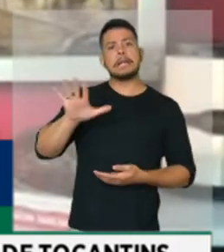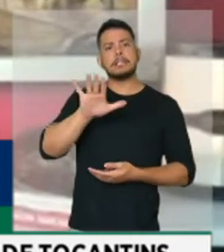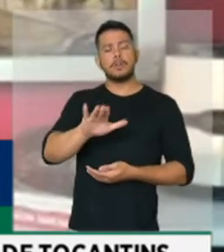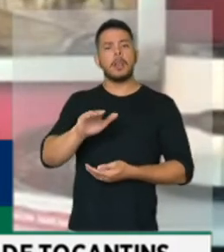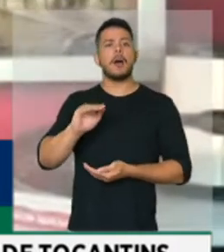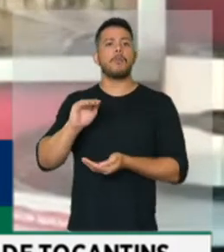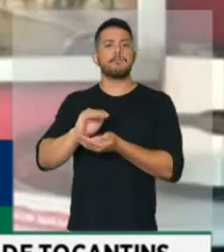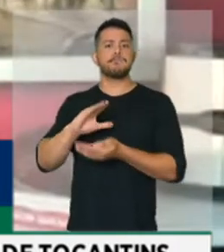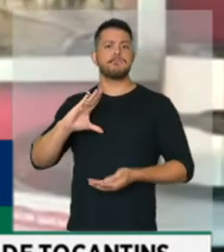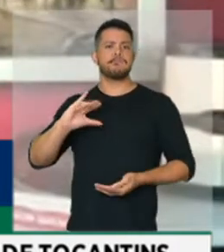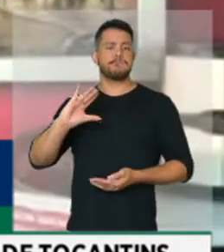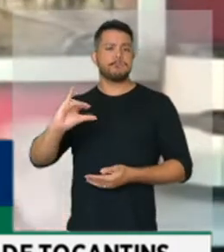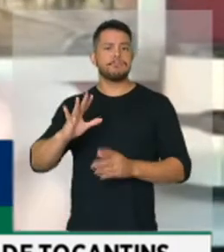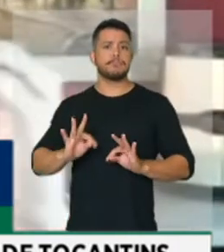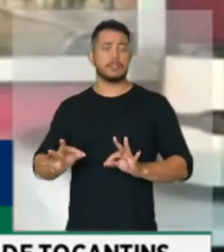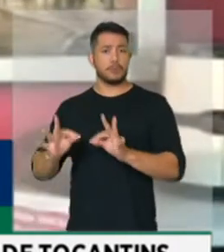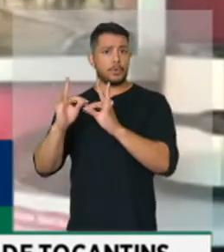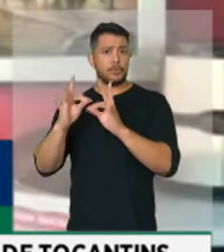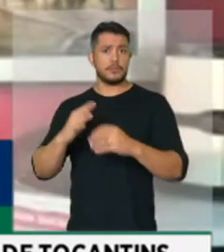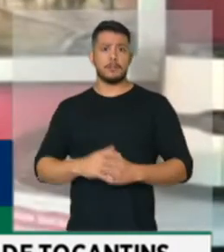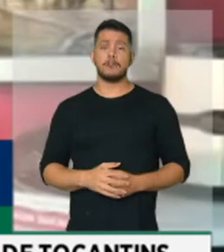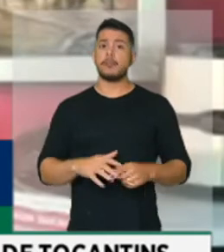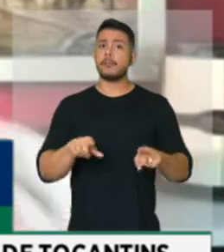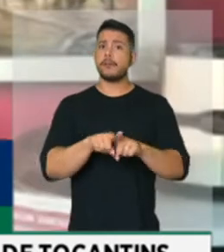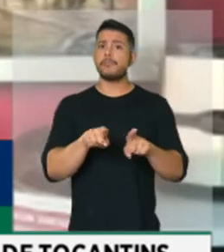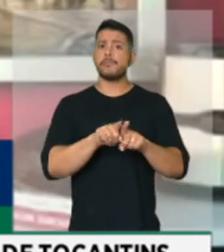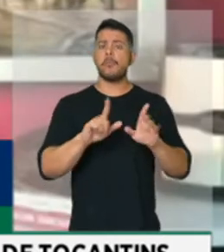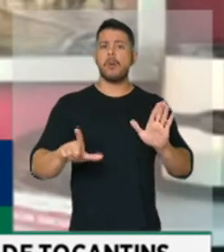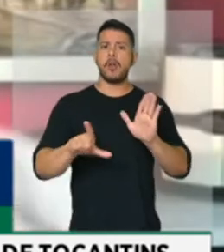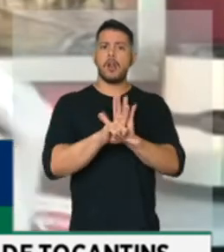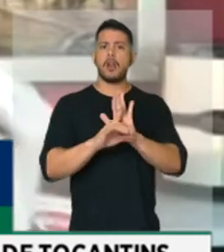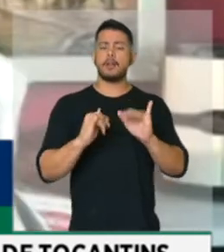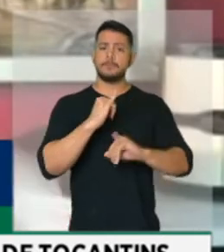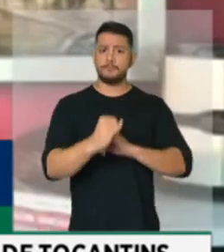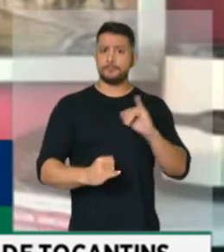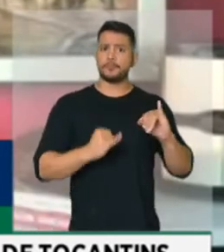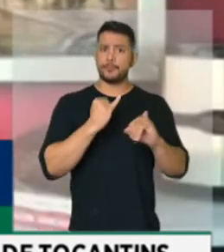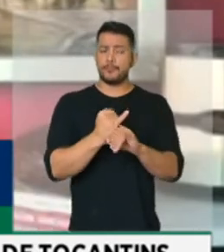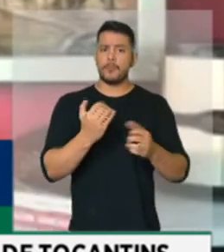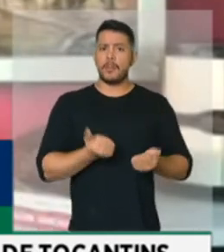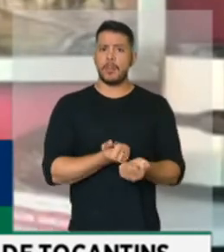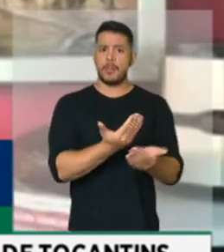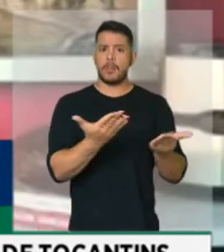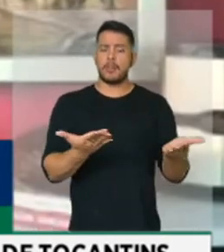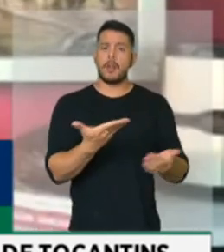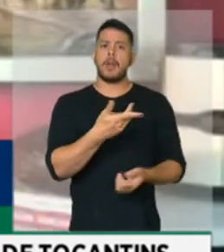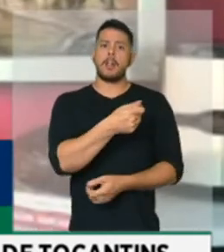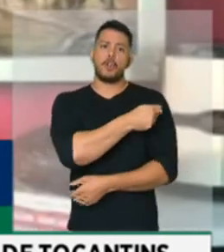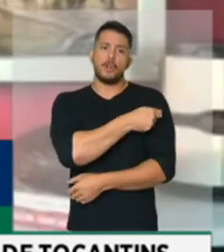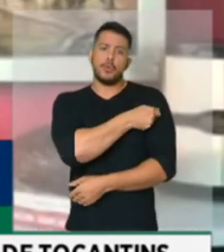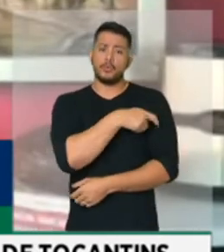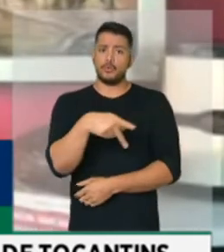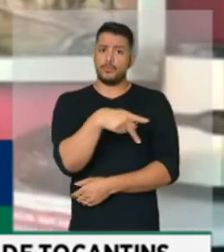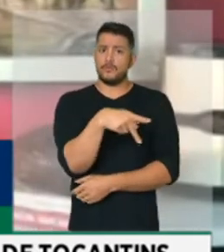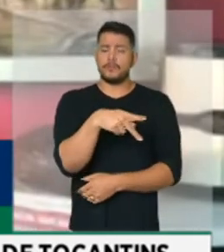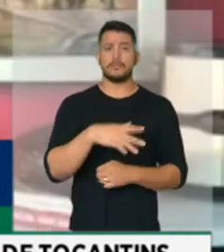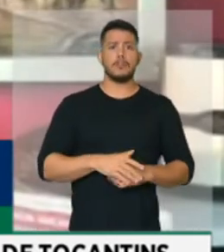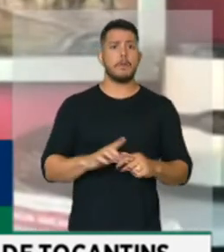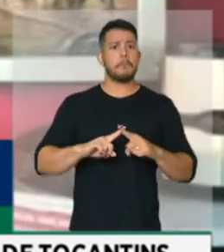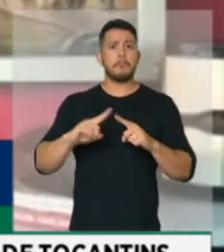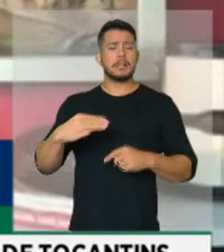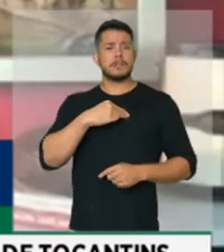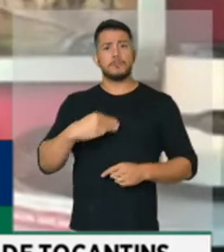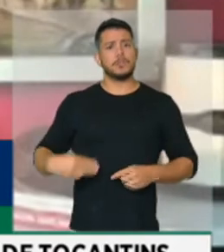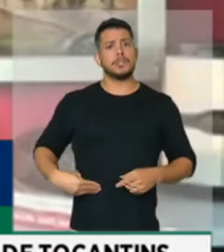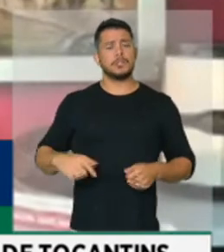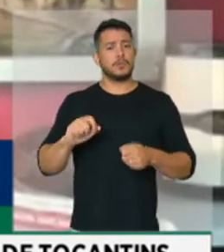Congresso Nacional, a lei da internet para os alunos e professores, também o ministro não fala se vai cumprir. Então, para que